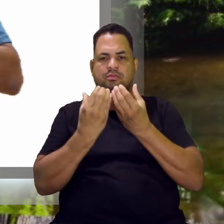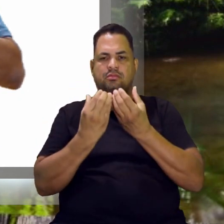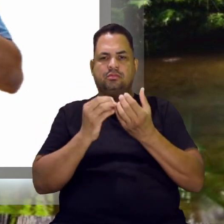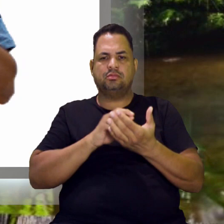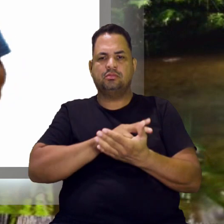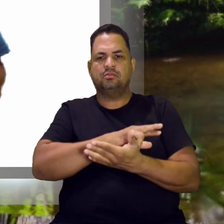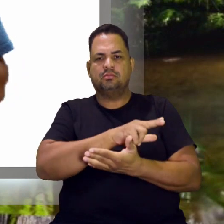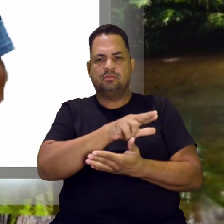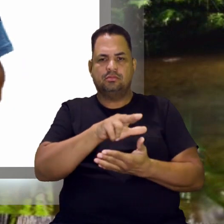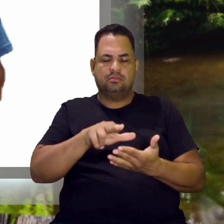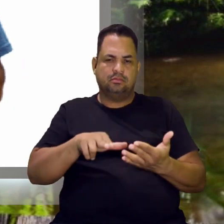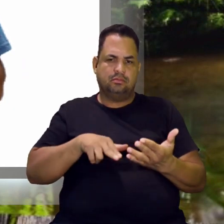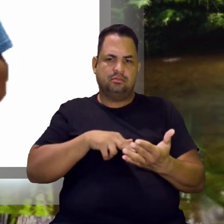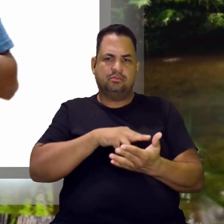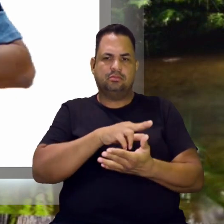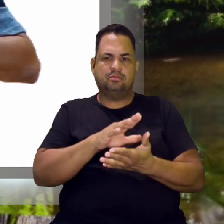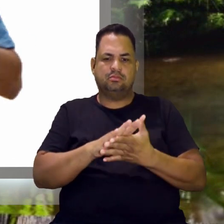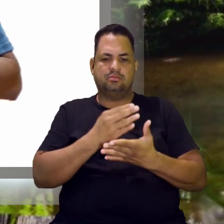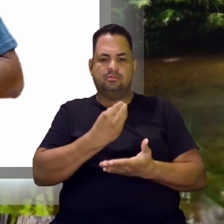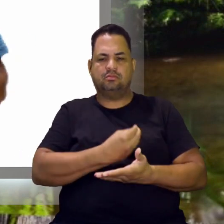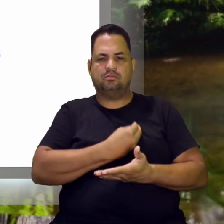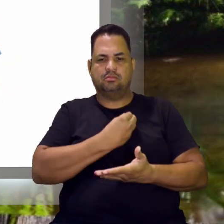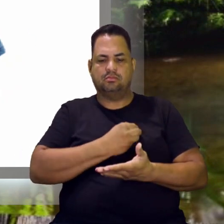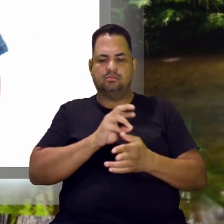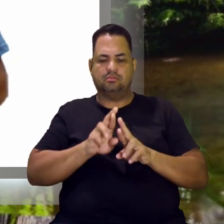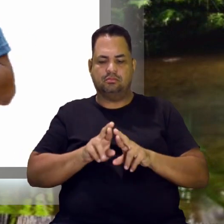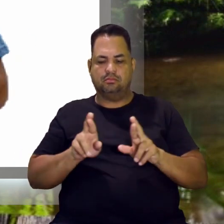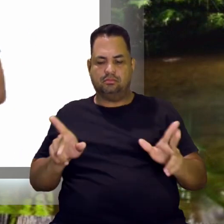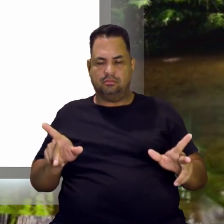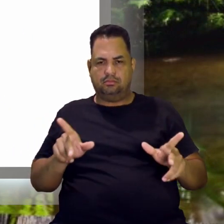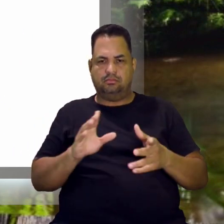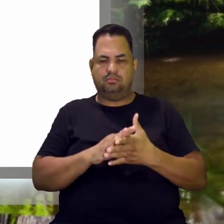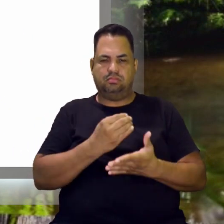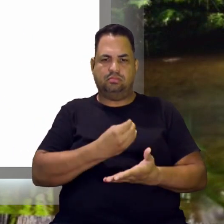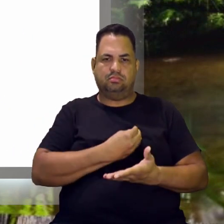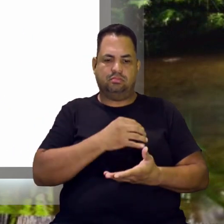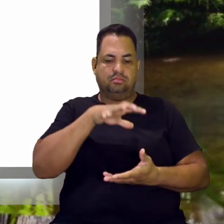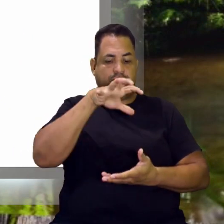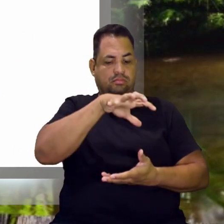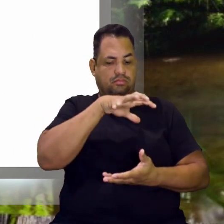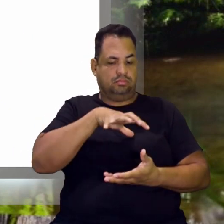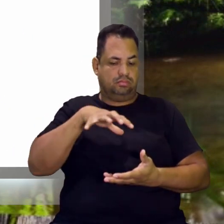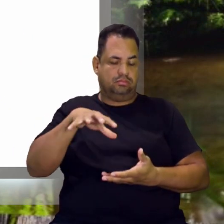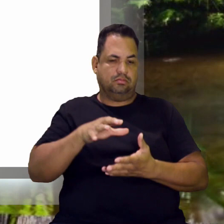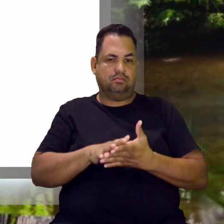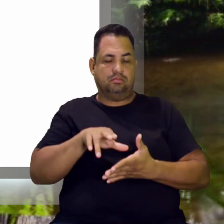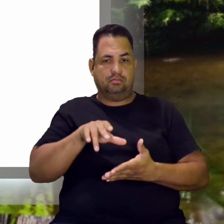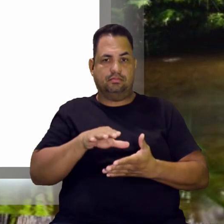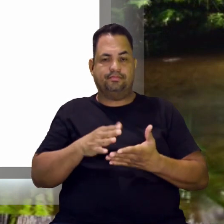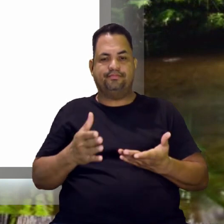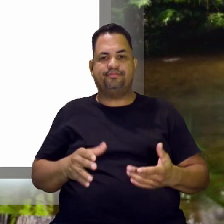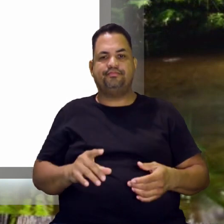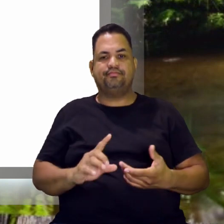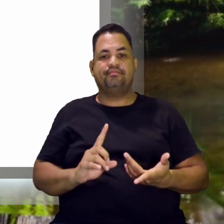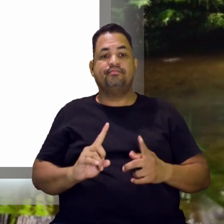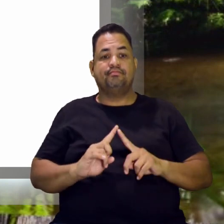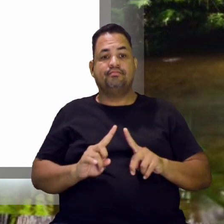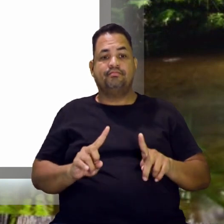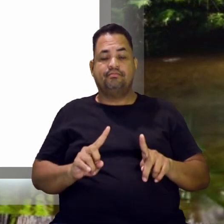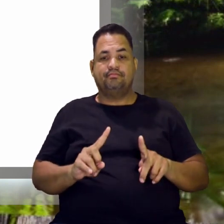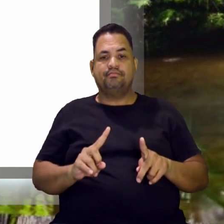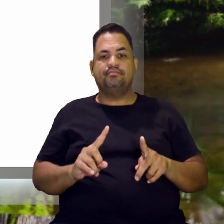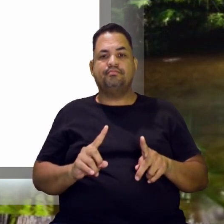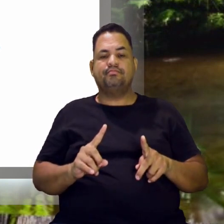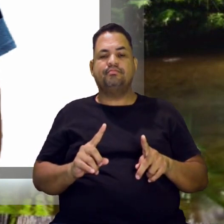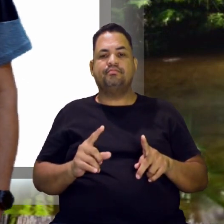são vários seres de espécies diferentes convivendo em um mesmo ambiente, isso não quer dizer,